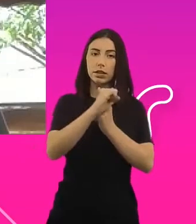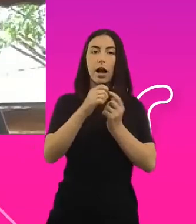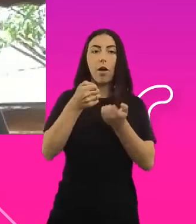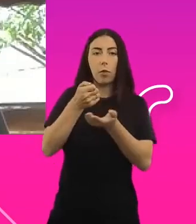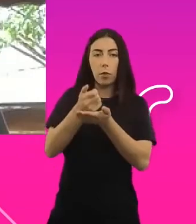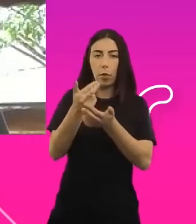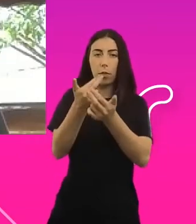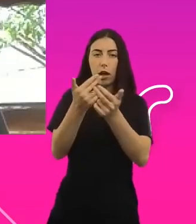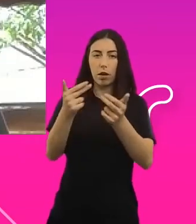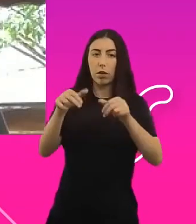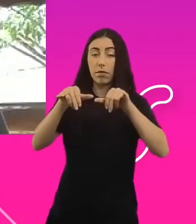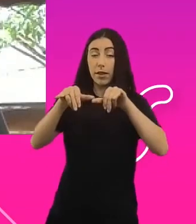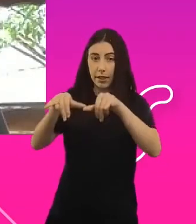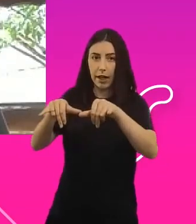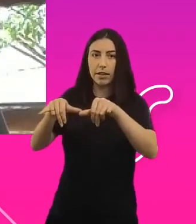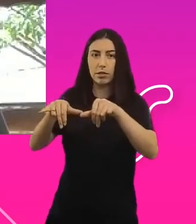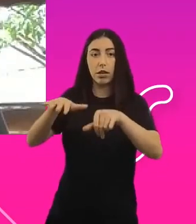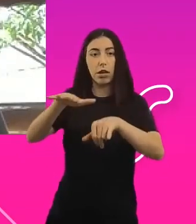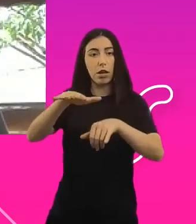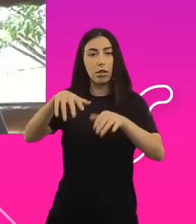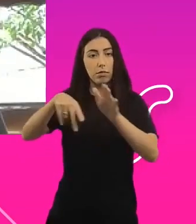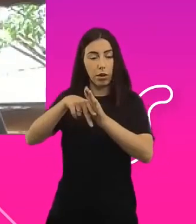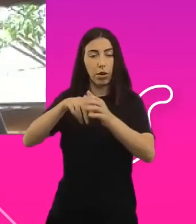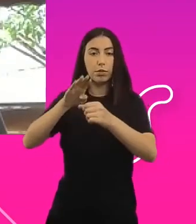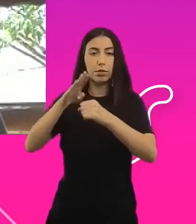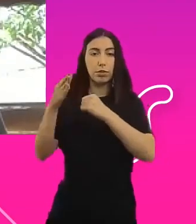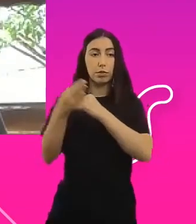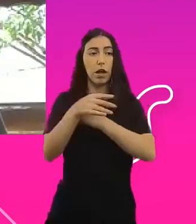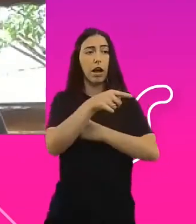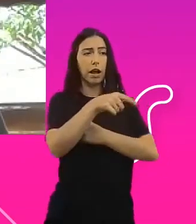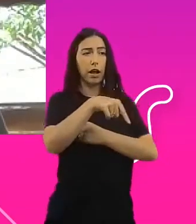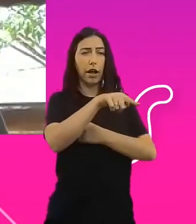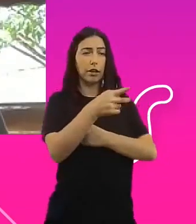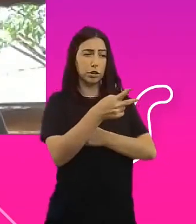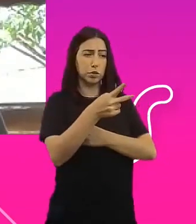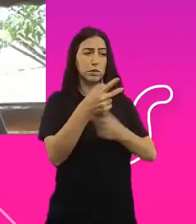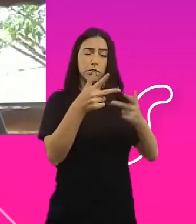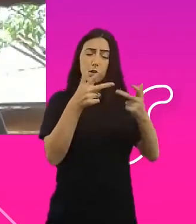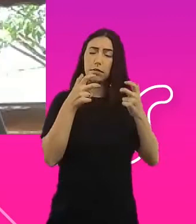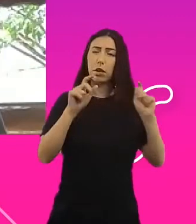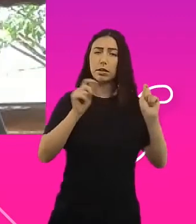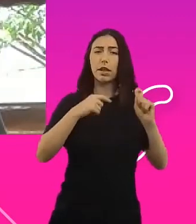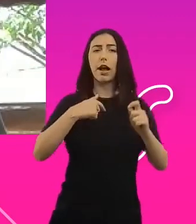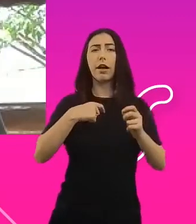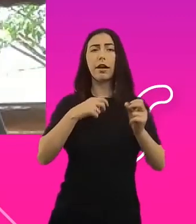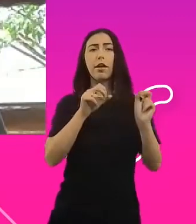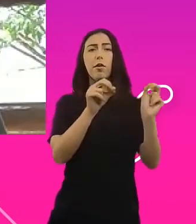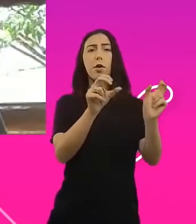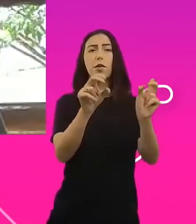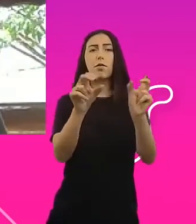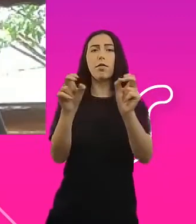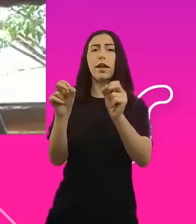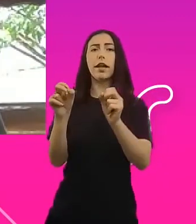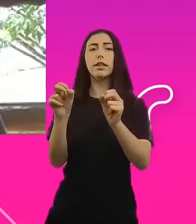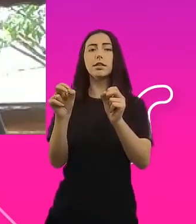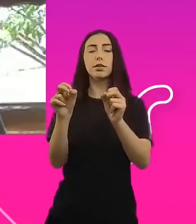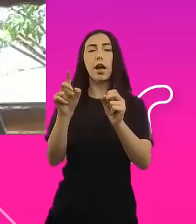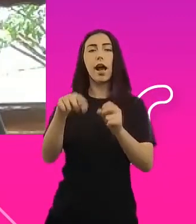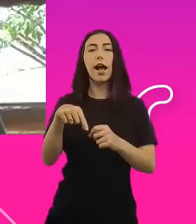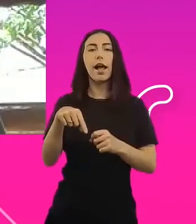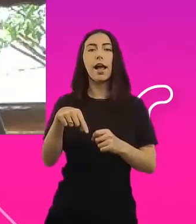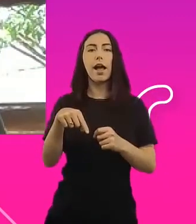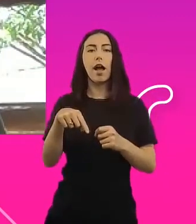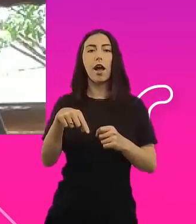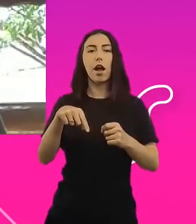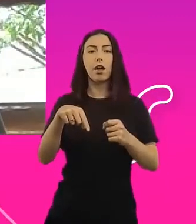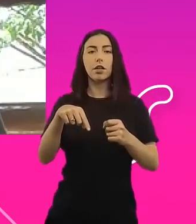podiam vender marmitas para as famílias que estavam recebendo as moedas sociais, né? Então, ao mesmo tempo, elas